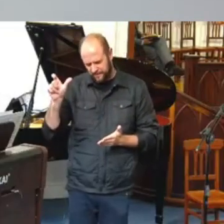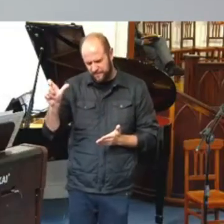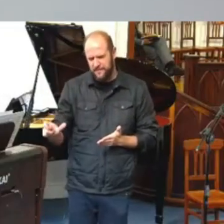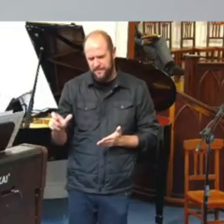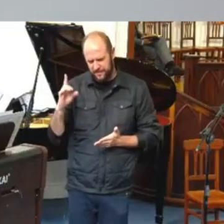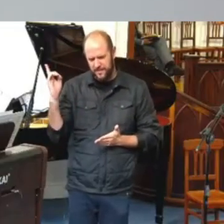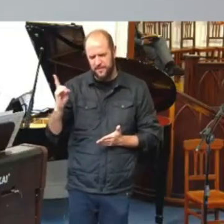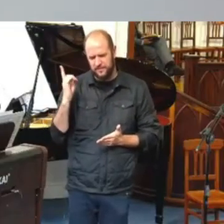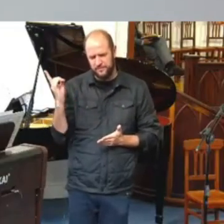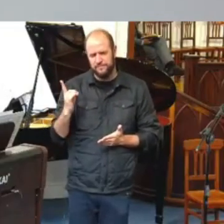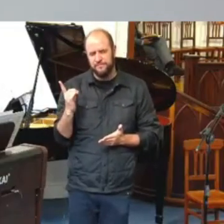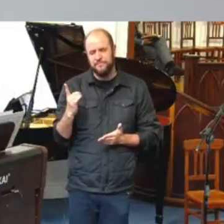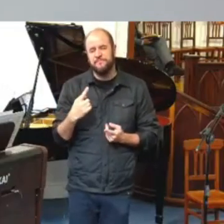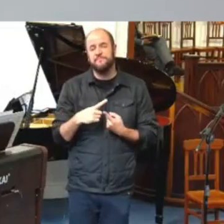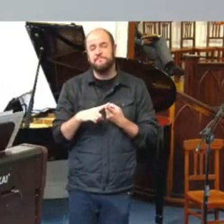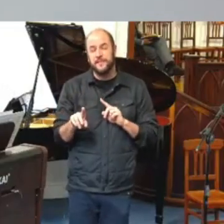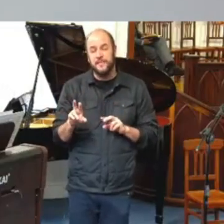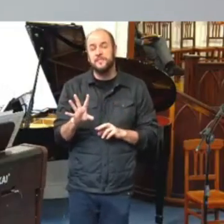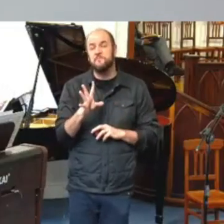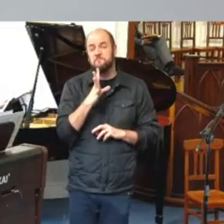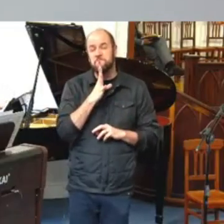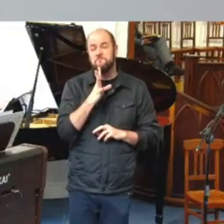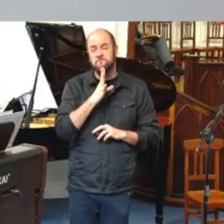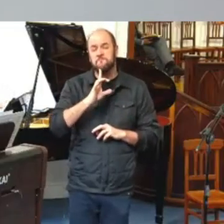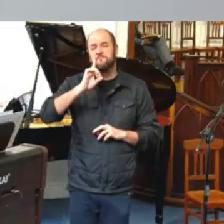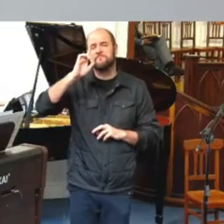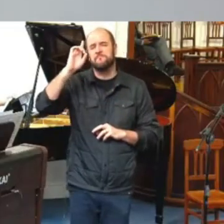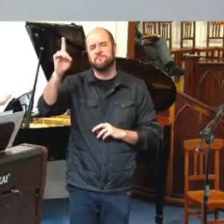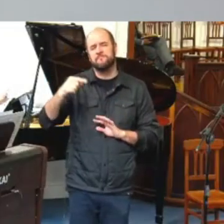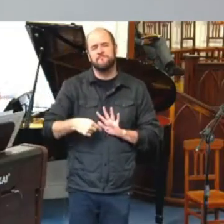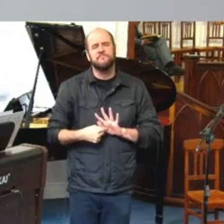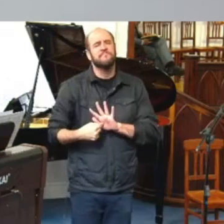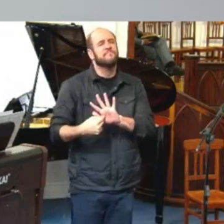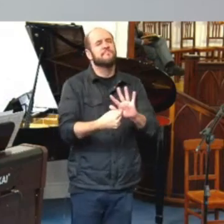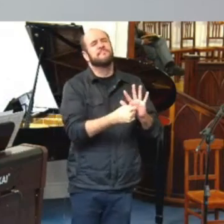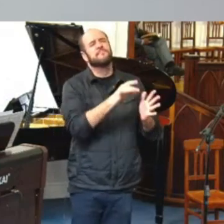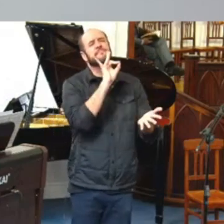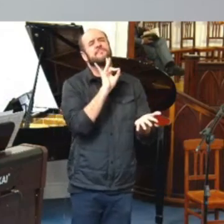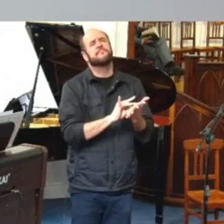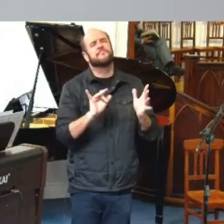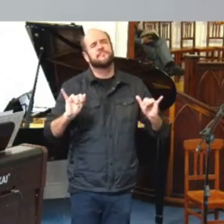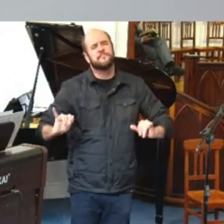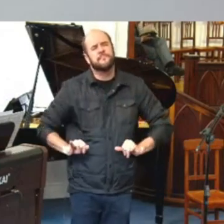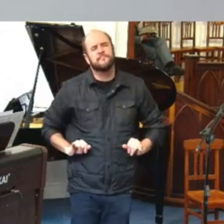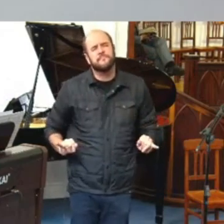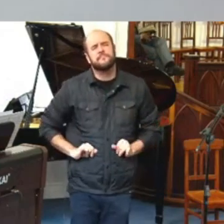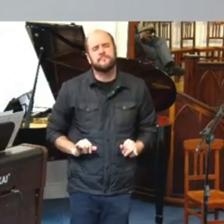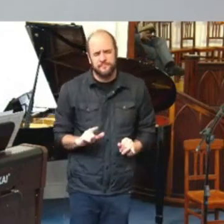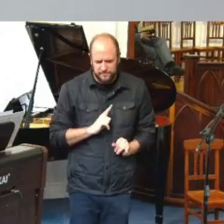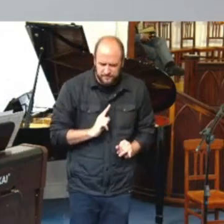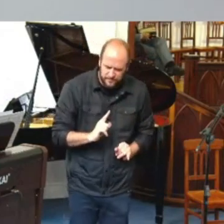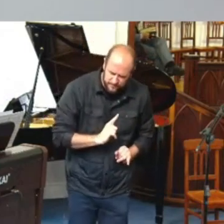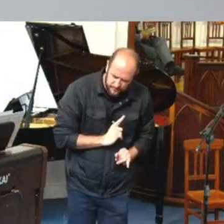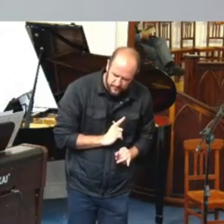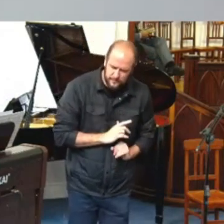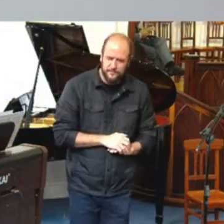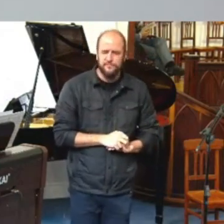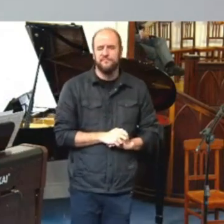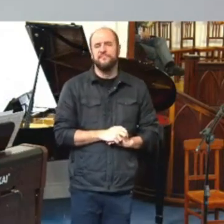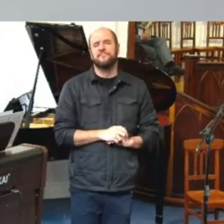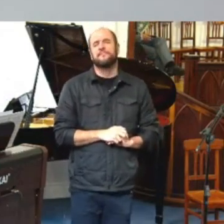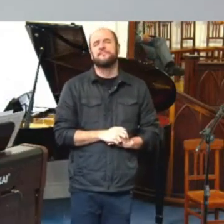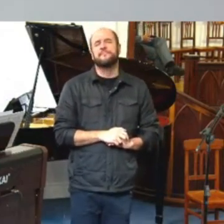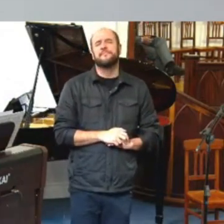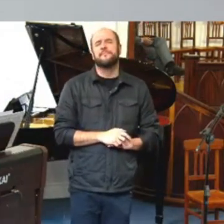tua presença reconhecer esses erros, escancarar a realidade da dor que esses erros traziam para ele,